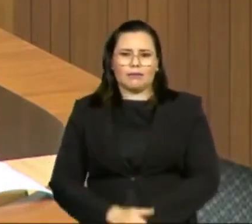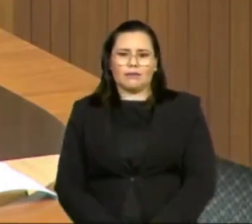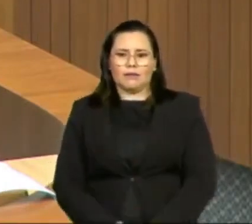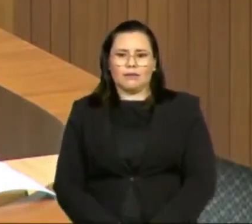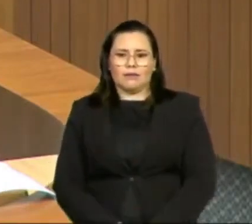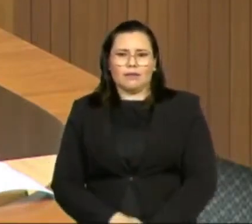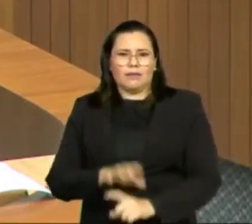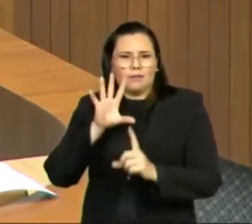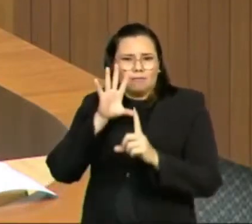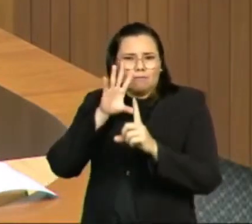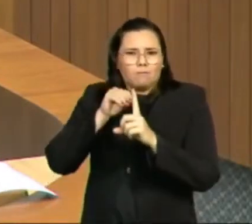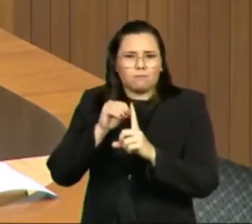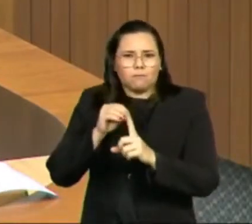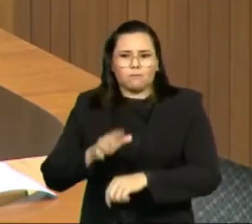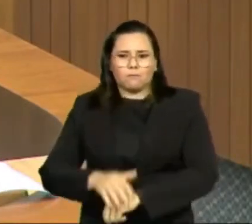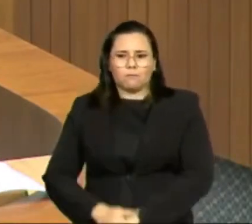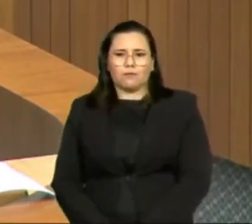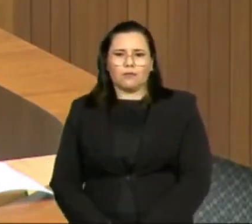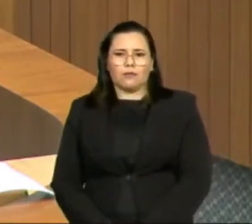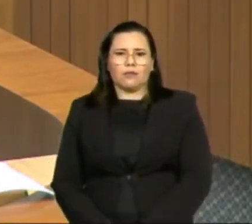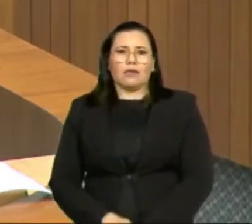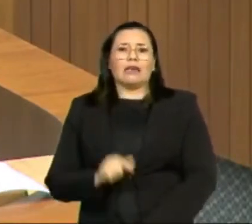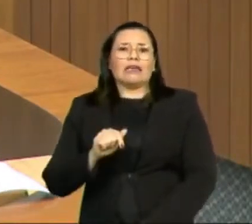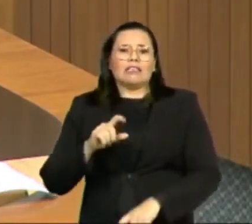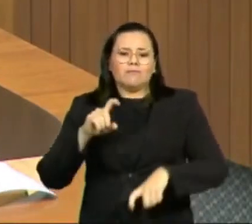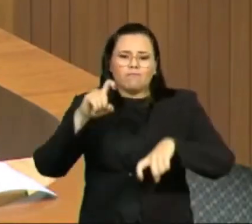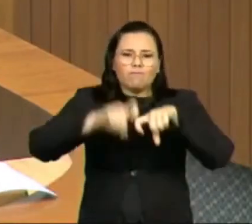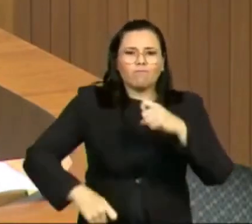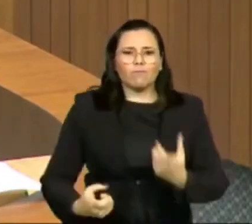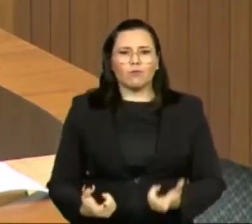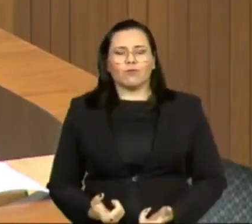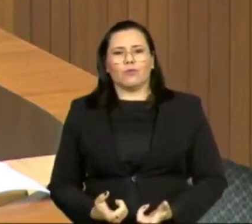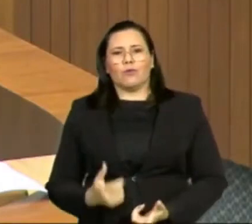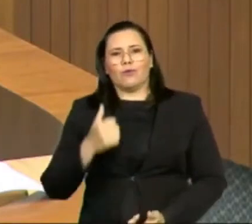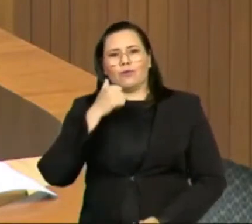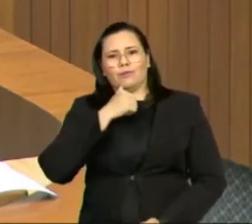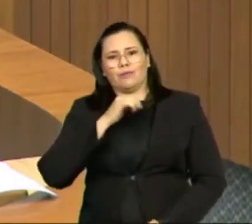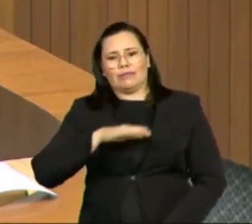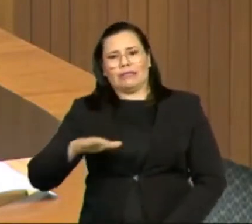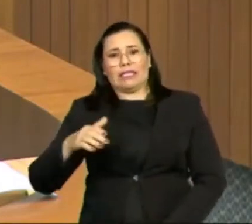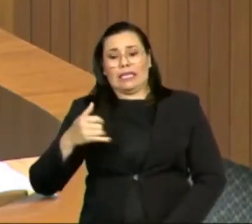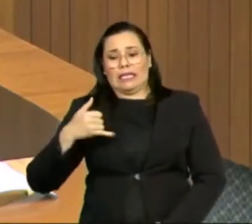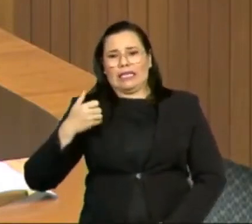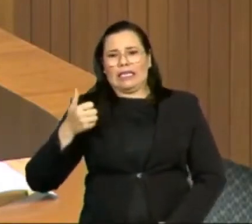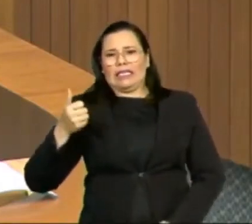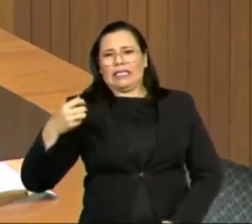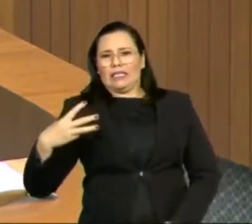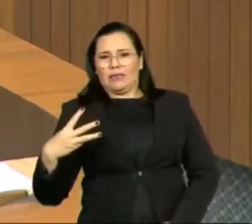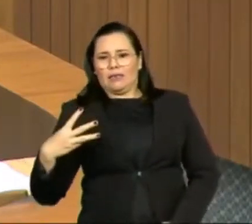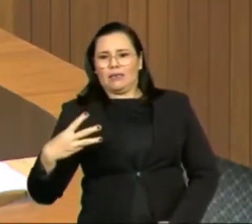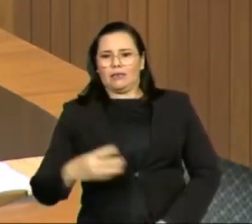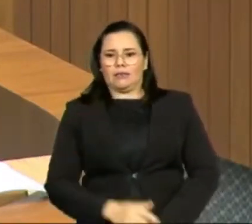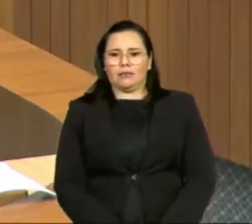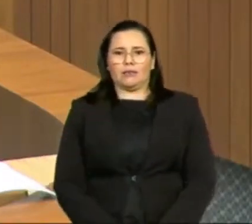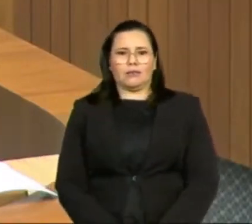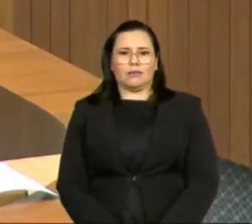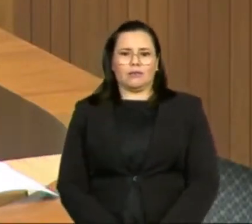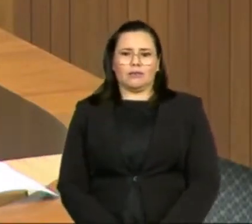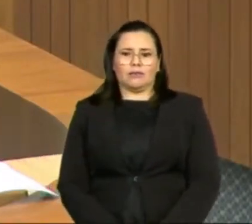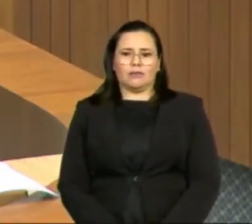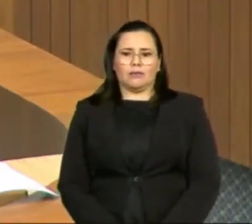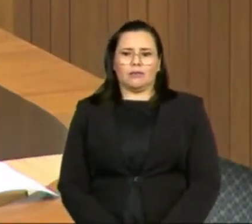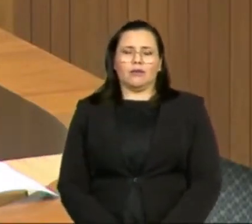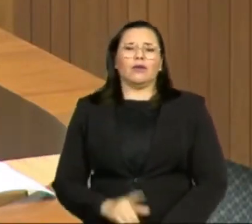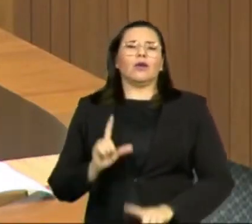praticou penetração contra uma menina de 13 anos. Mas ele disse que não iria tirar a virgindade dela. Iria